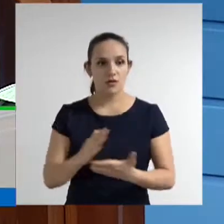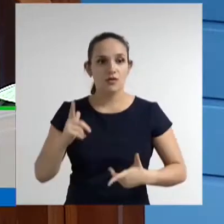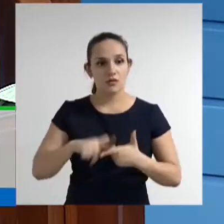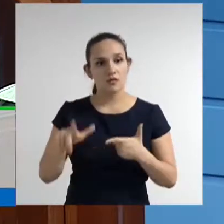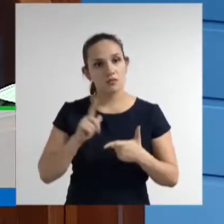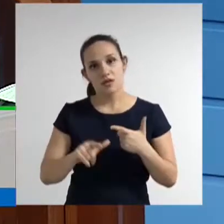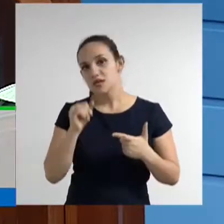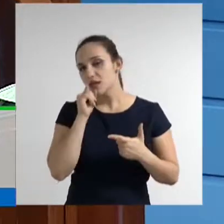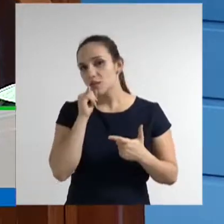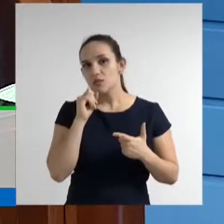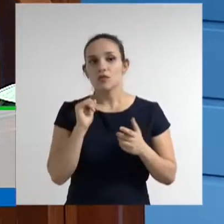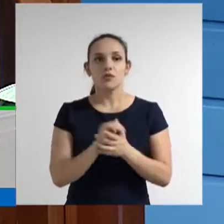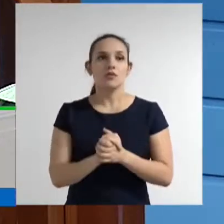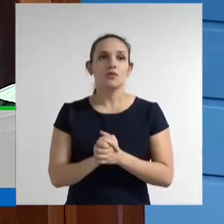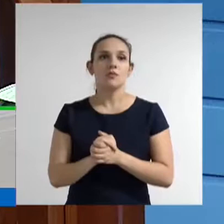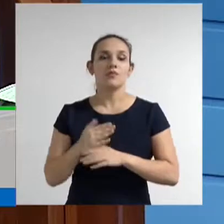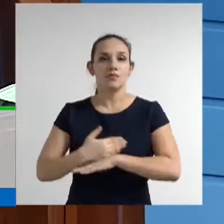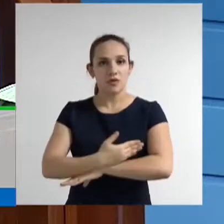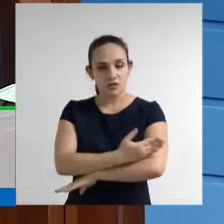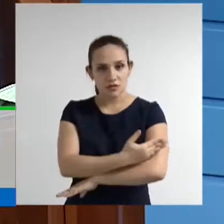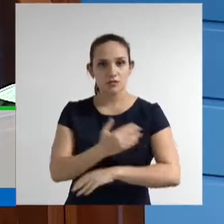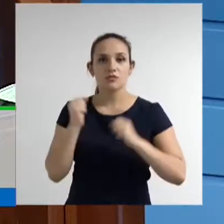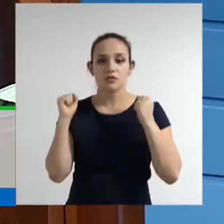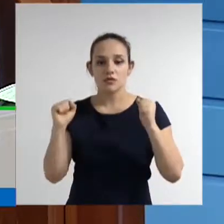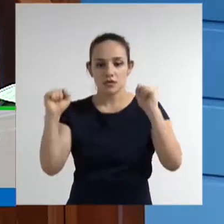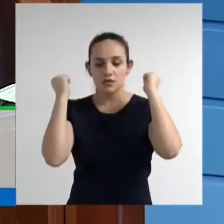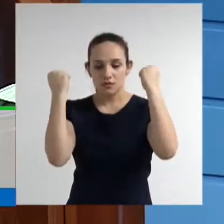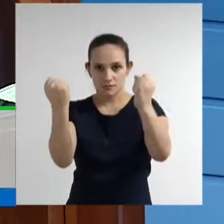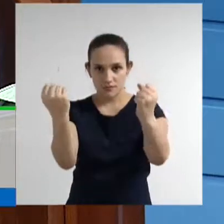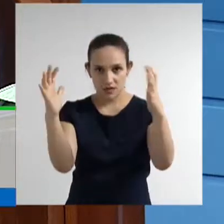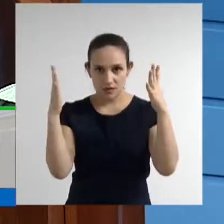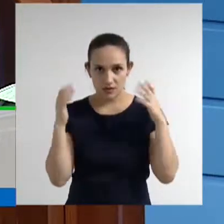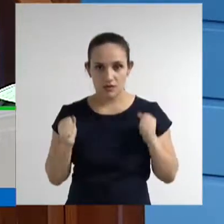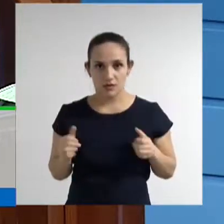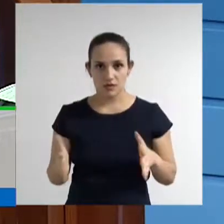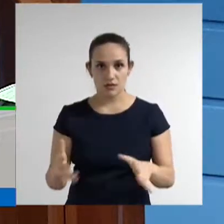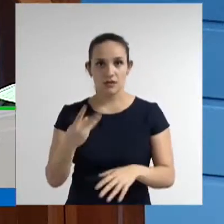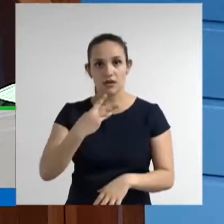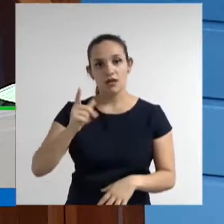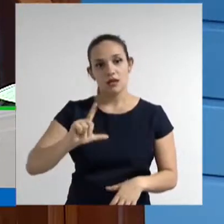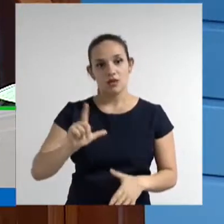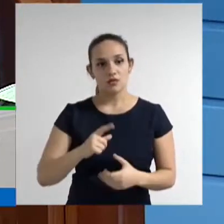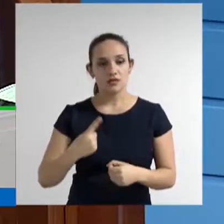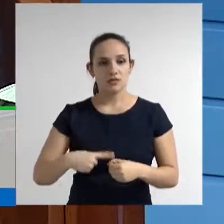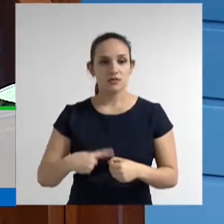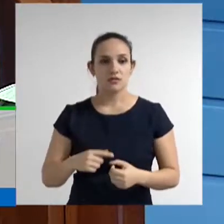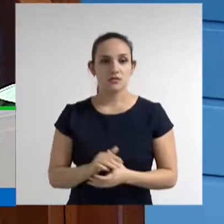particularmente em Bataguaçu, Anaurilândia, Três Lagoas, mas que,